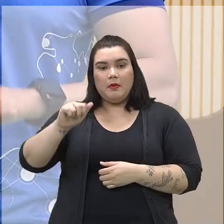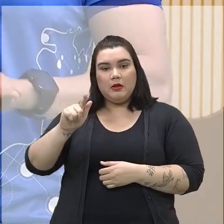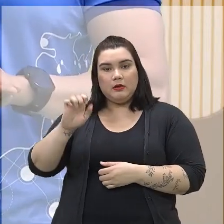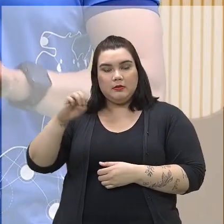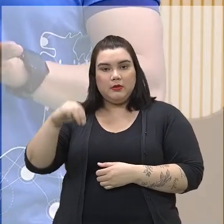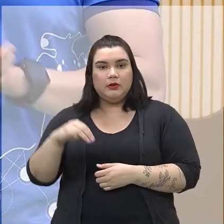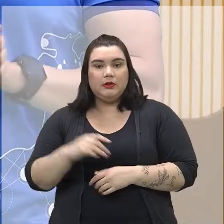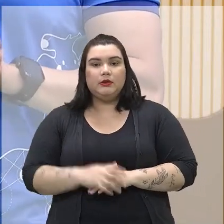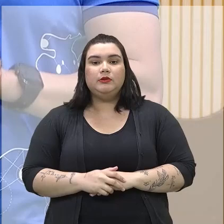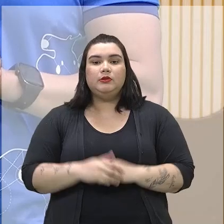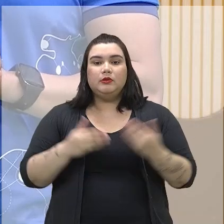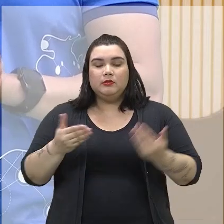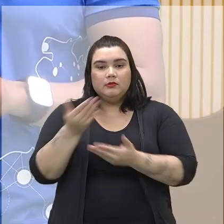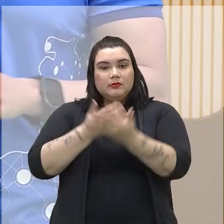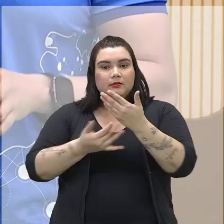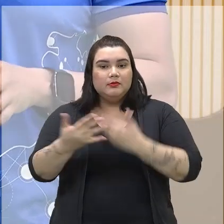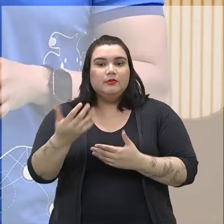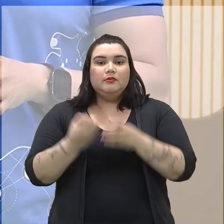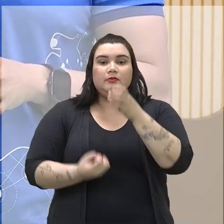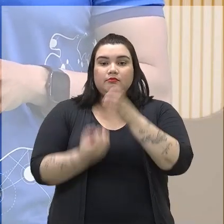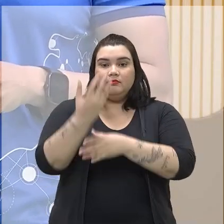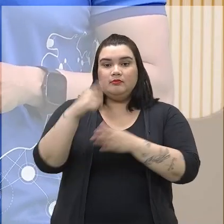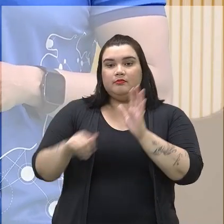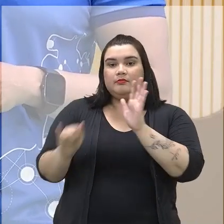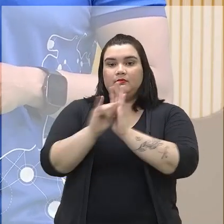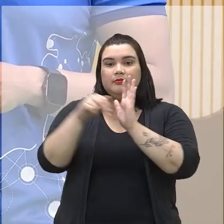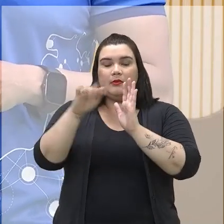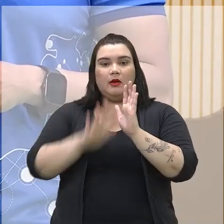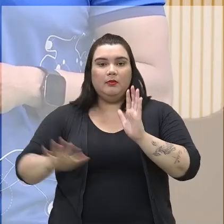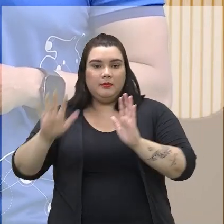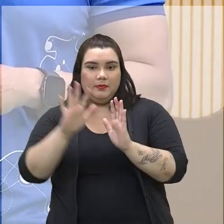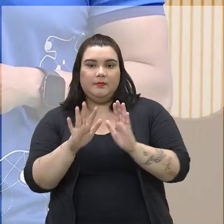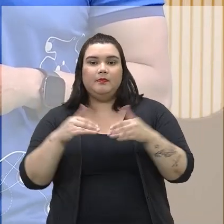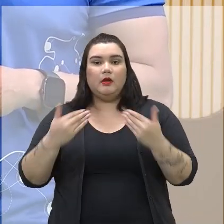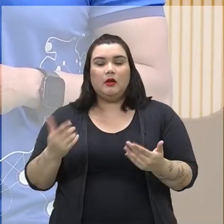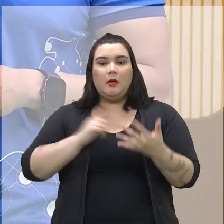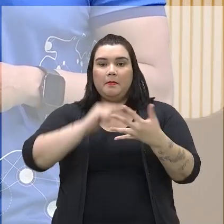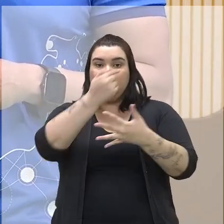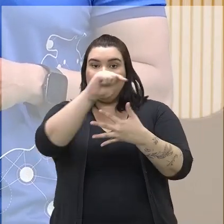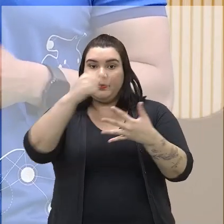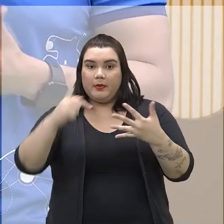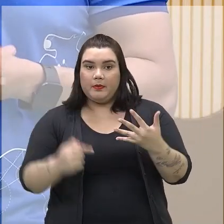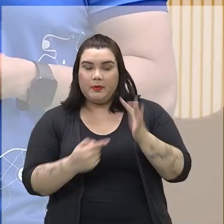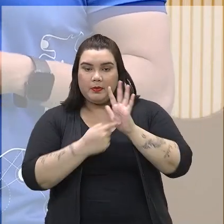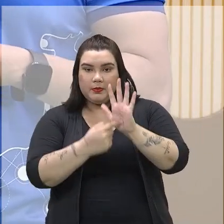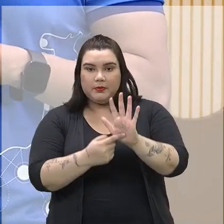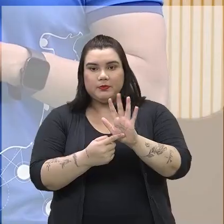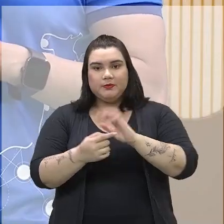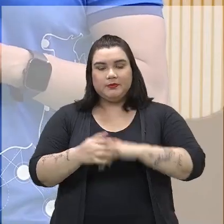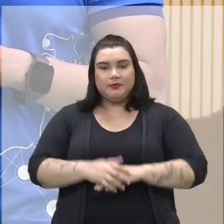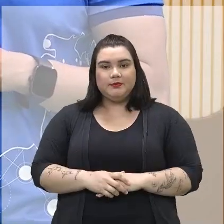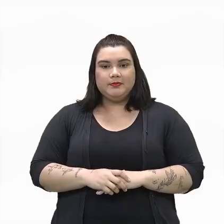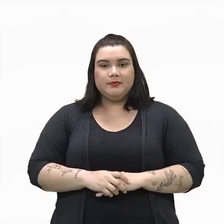essa construção da identidade nacional, eu gostaria também de esclarecer alguns pontos aqui com vocês. Acompanhem comigo.